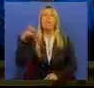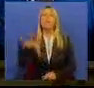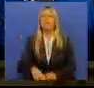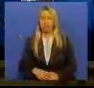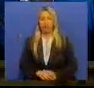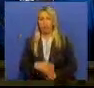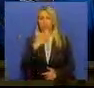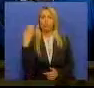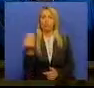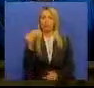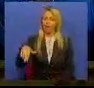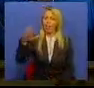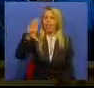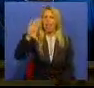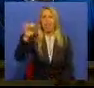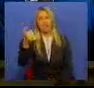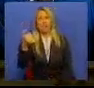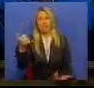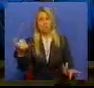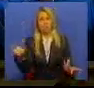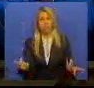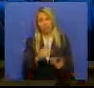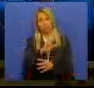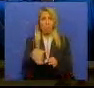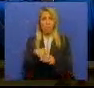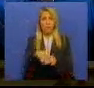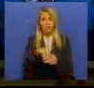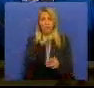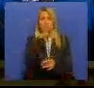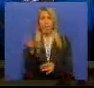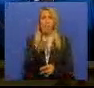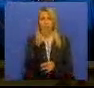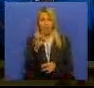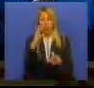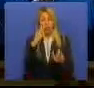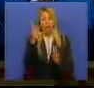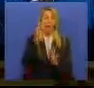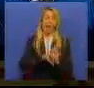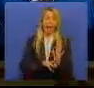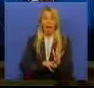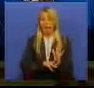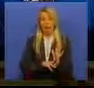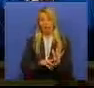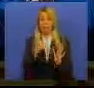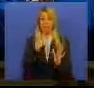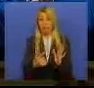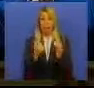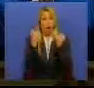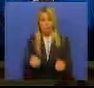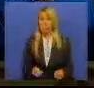os jovens de 15 anos pertencem a famílias que, por regra, não conseguem nem